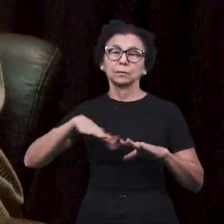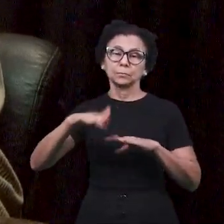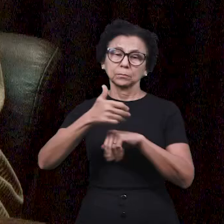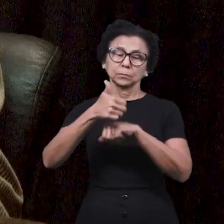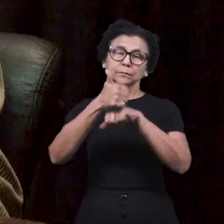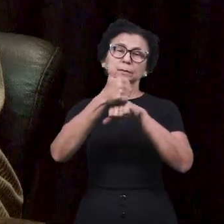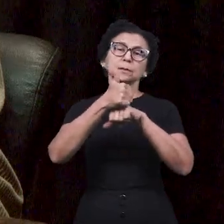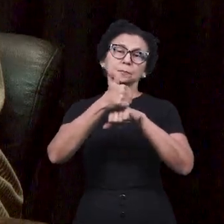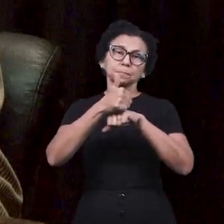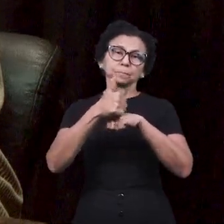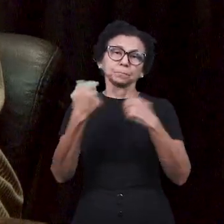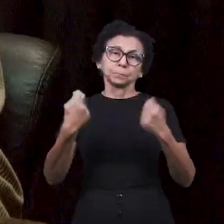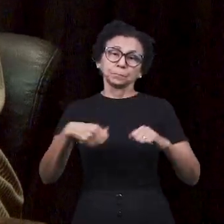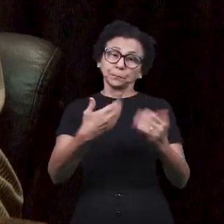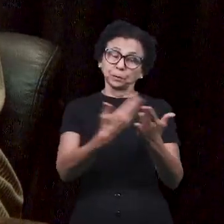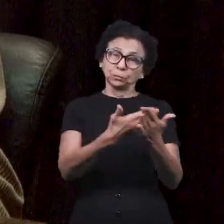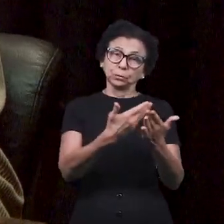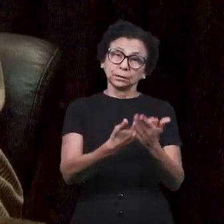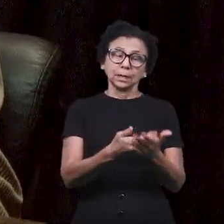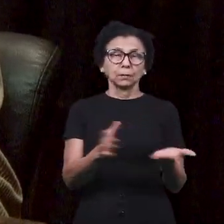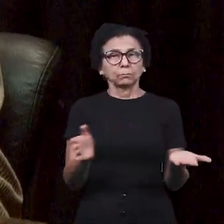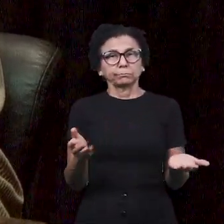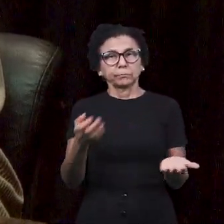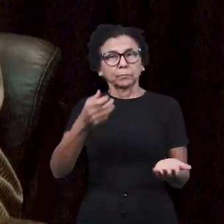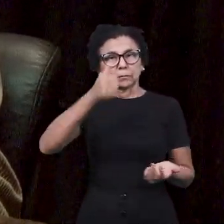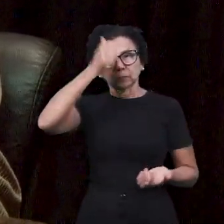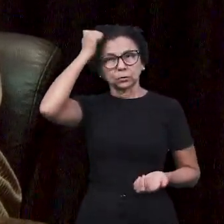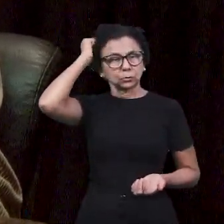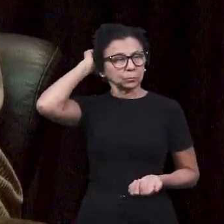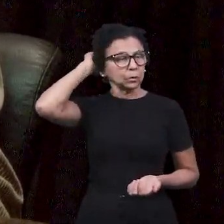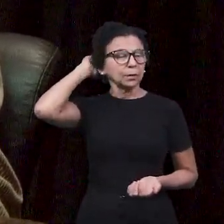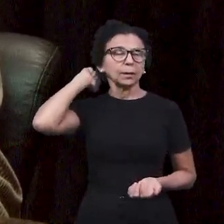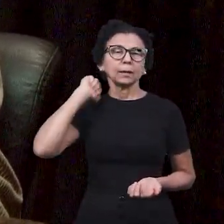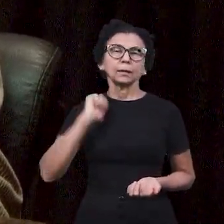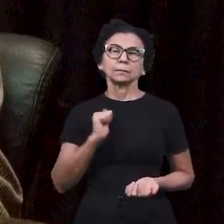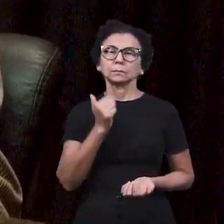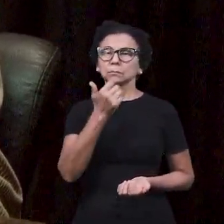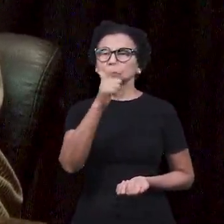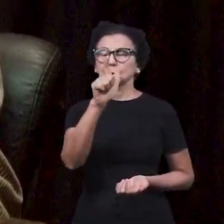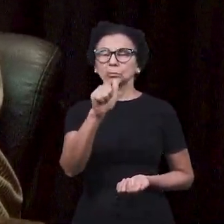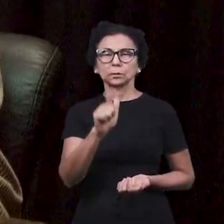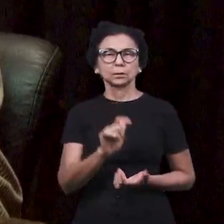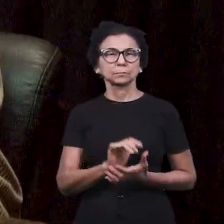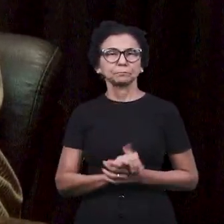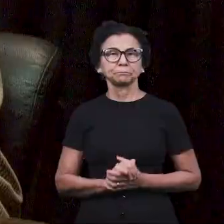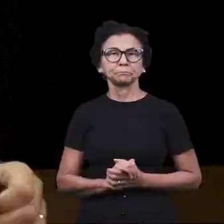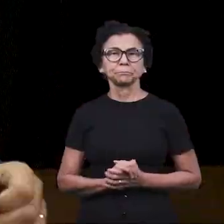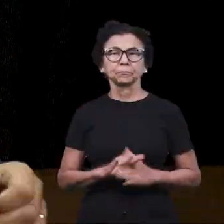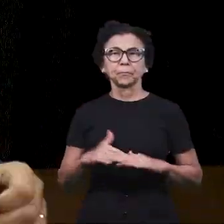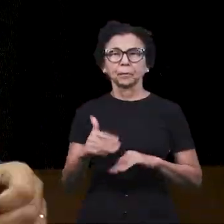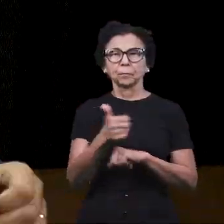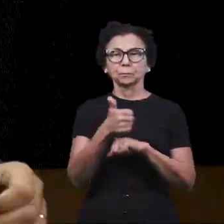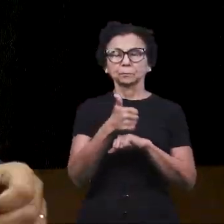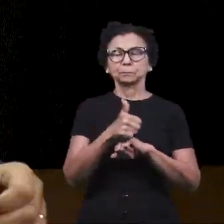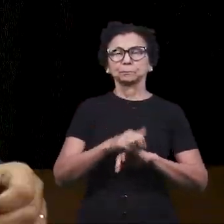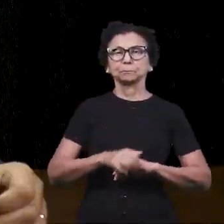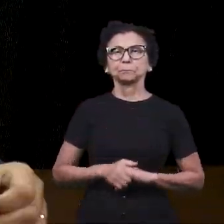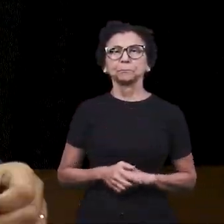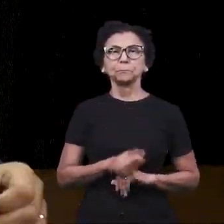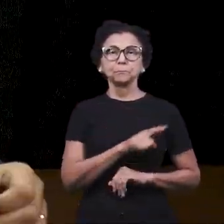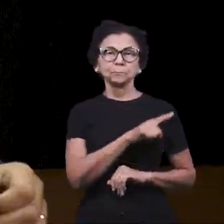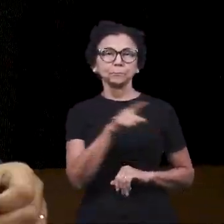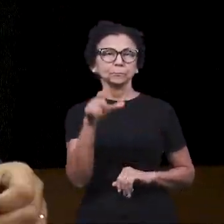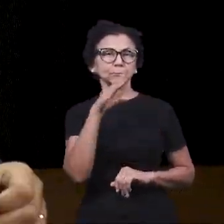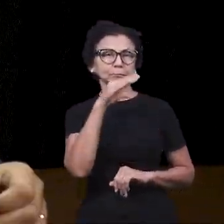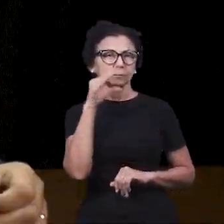profissional através dos estudos, né, para o vestibular e Bom. para outra carreira que ele for seguir. Então, os adolescentes que